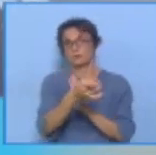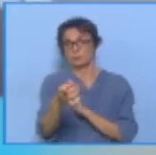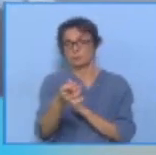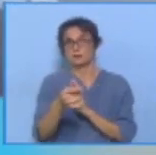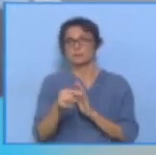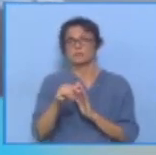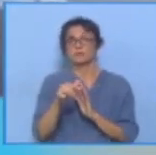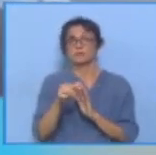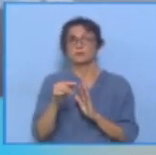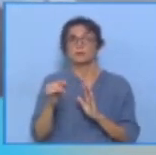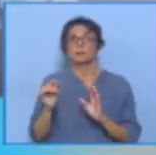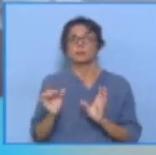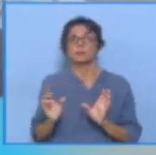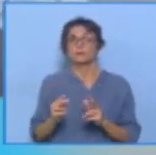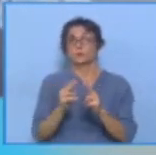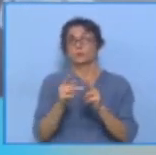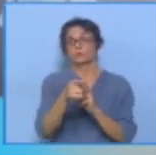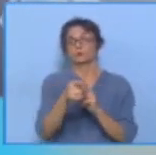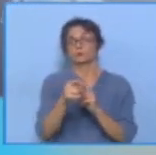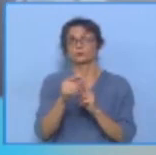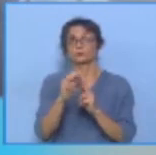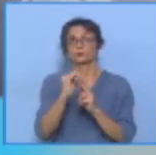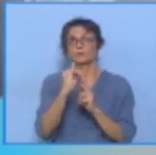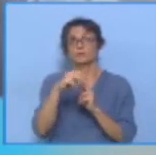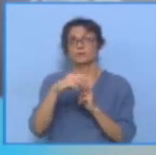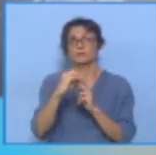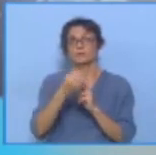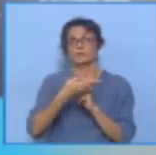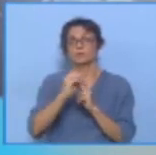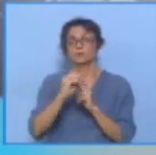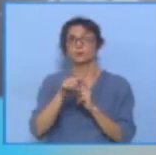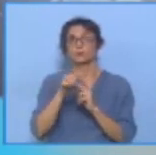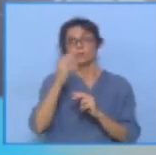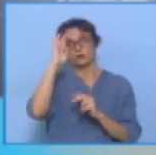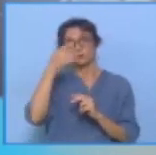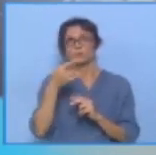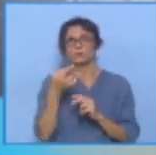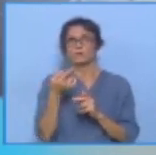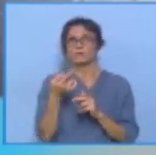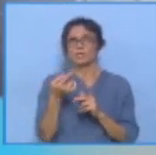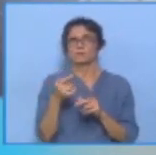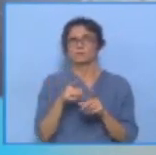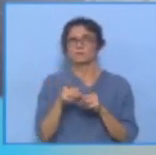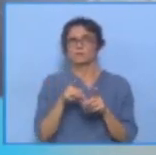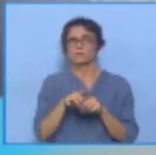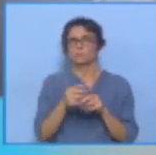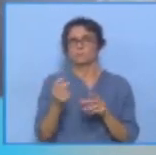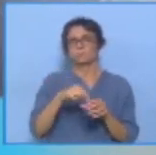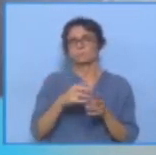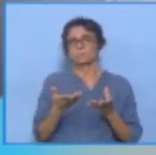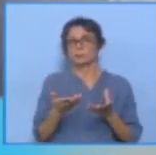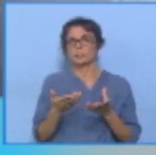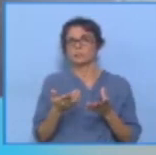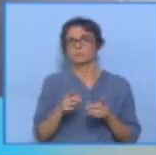no sínodo uma interferência em assuntos internos. Isto é muito complicado para a Igreja Católica, num momento em que o